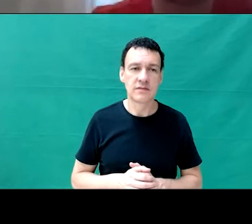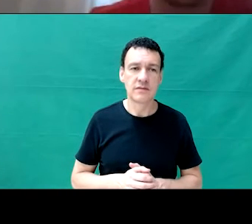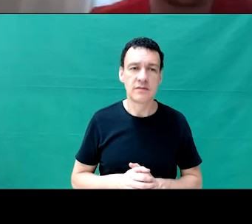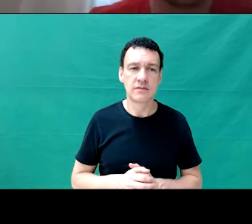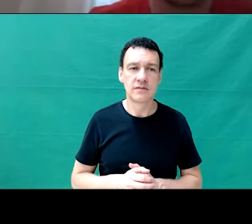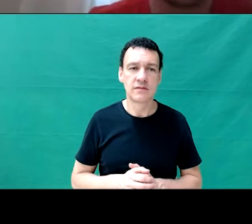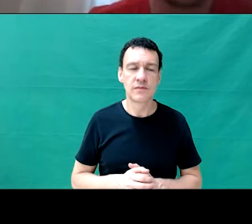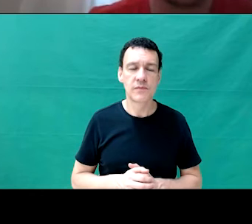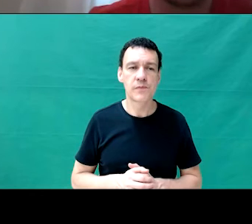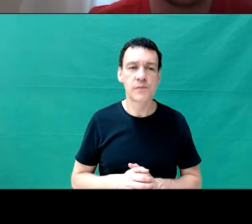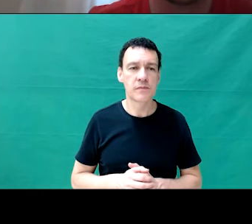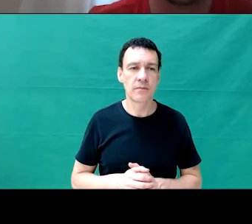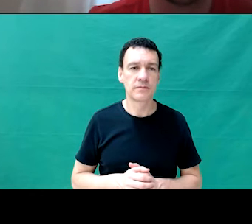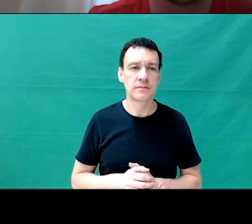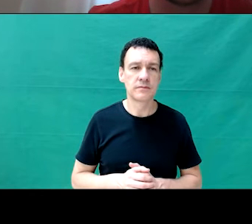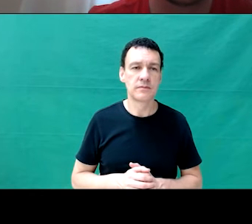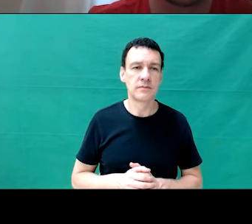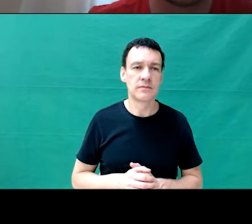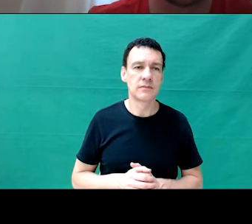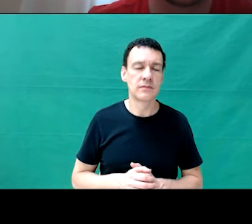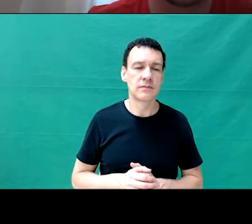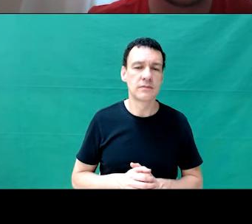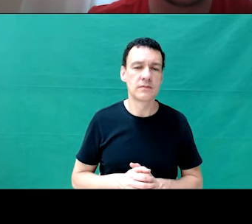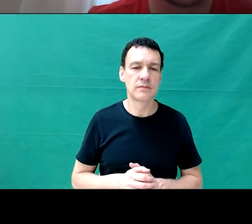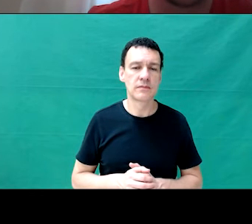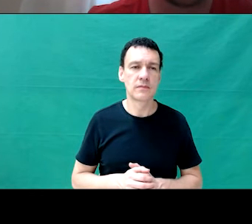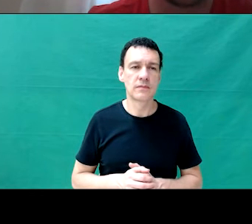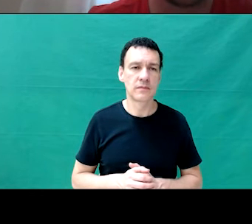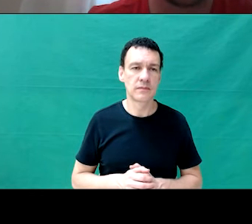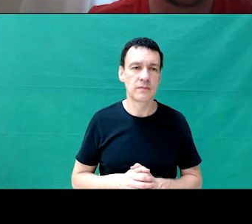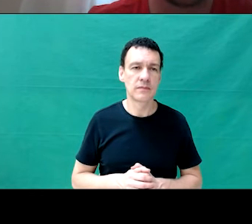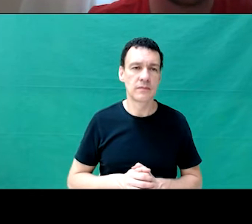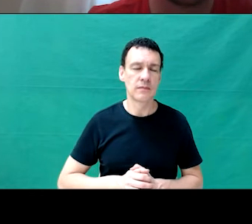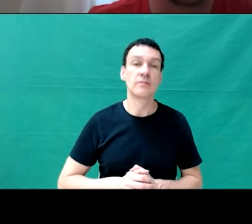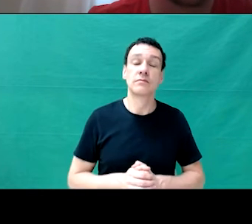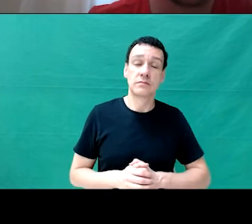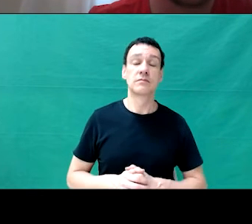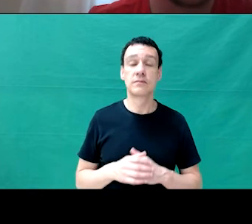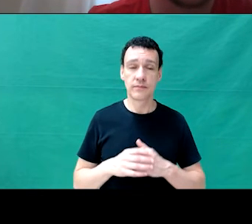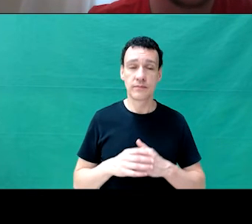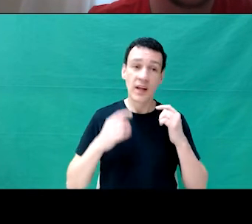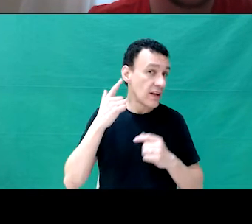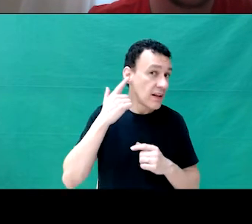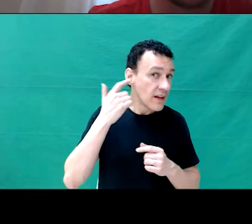Navegador. Podem observar que o leitor de tela vai começar a interagir com o navegador.